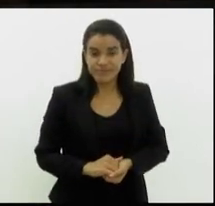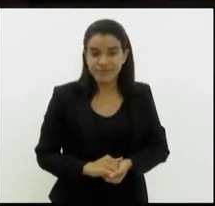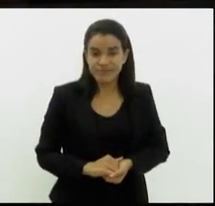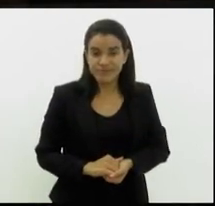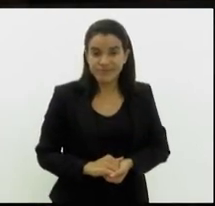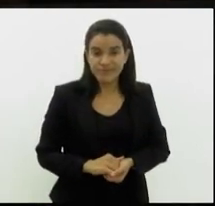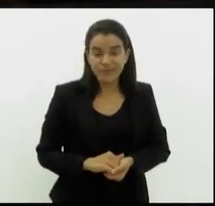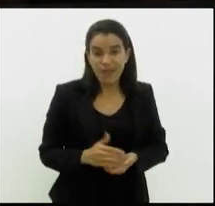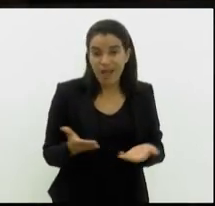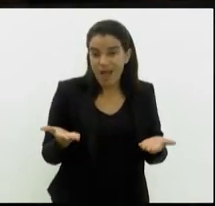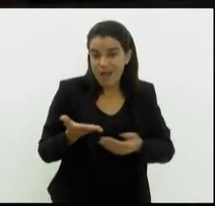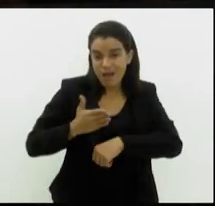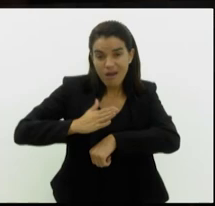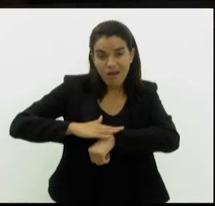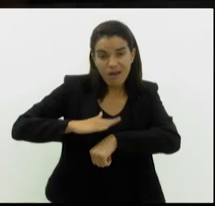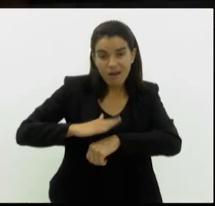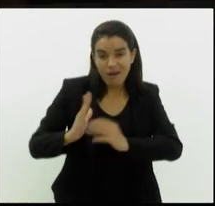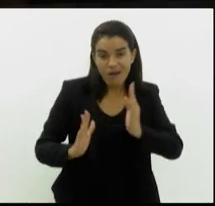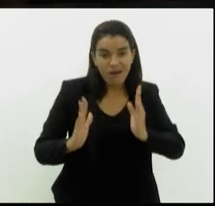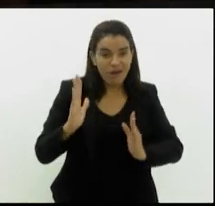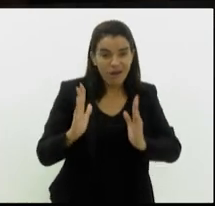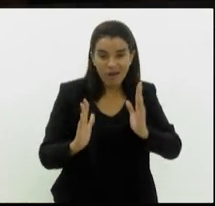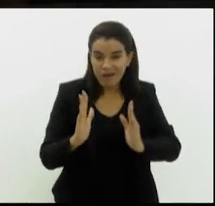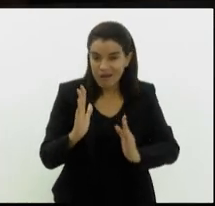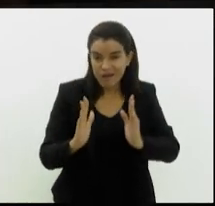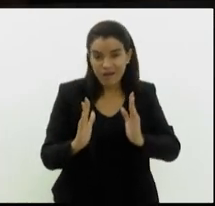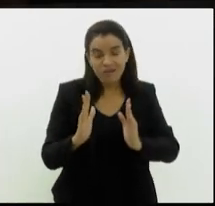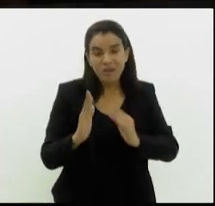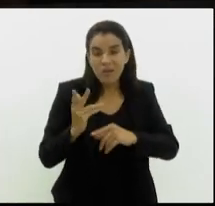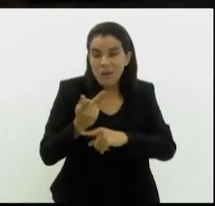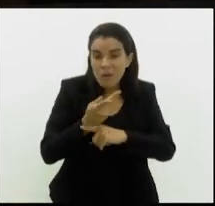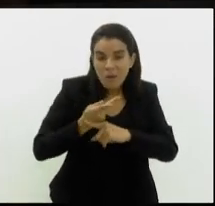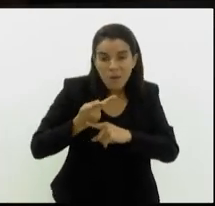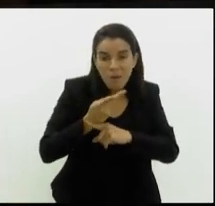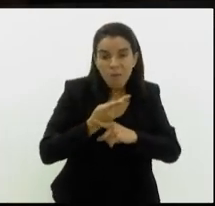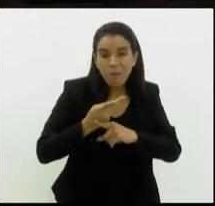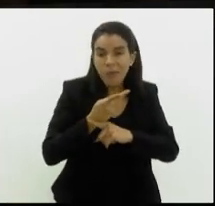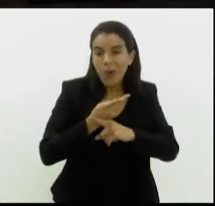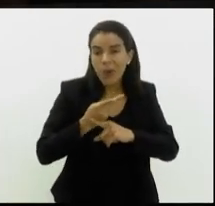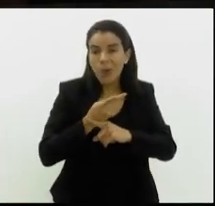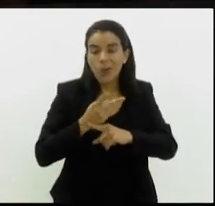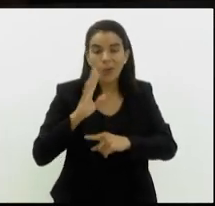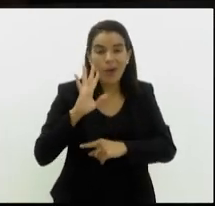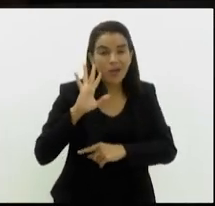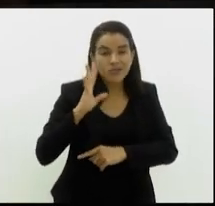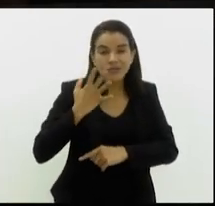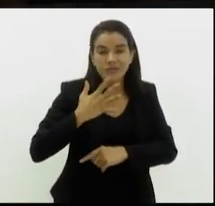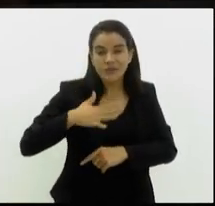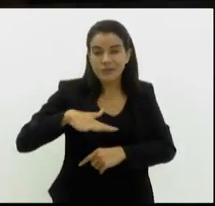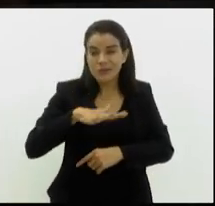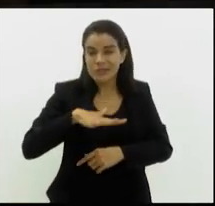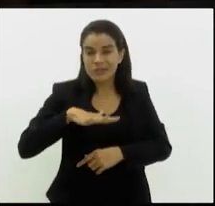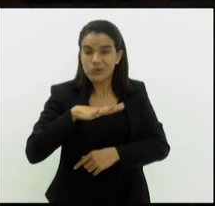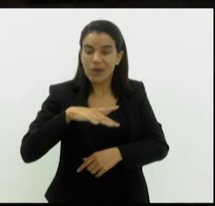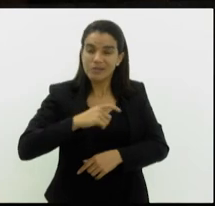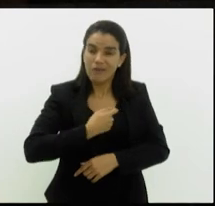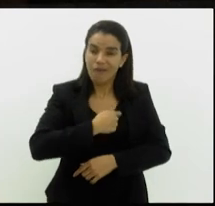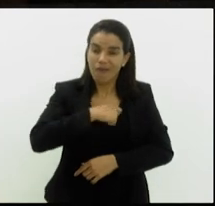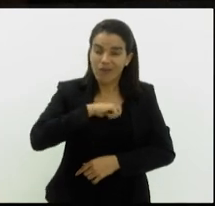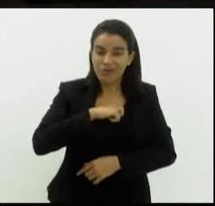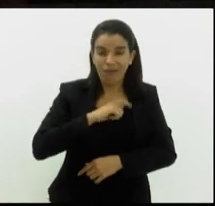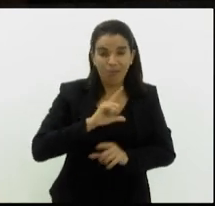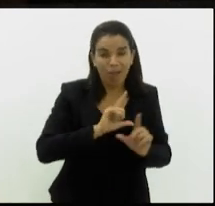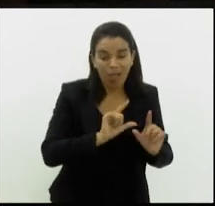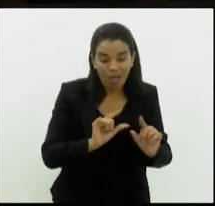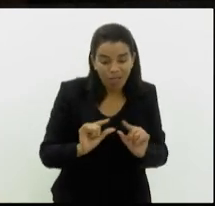E que, neste momento, se busca um acerto fiscal para tentar haver uma redução